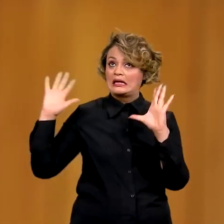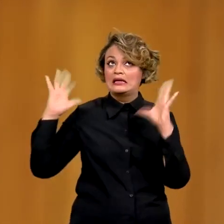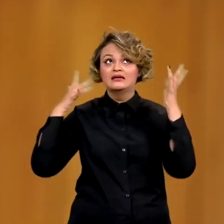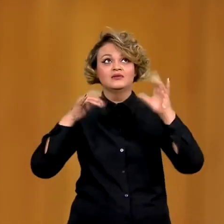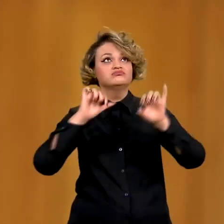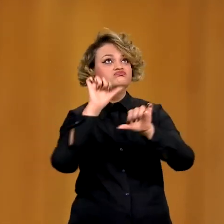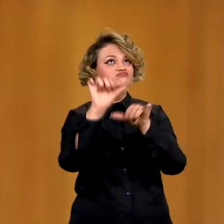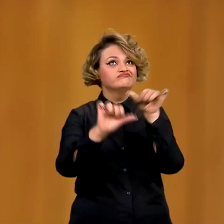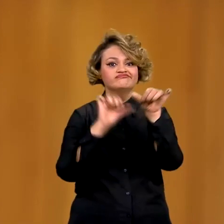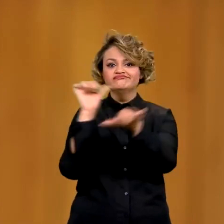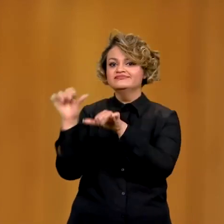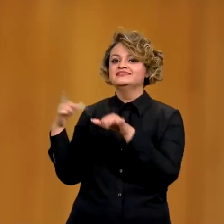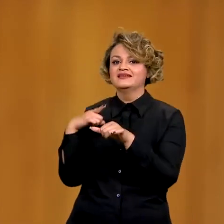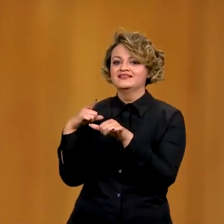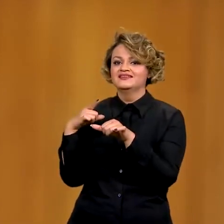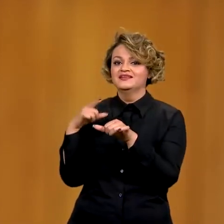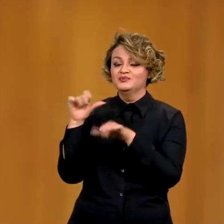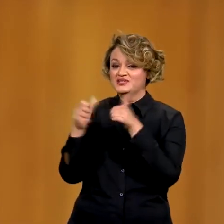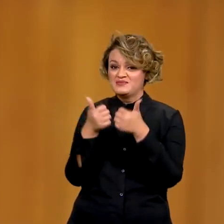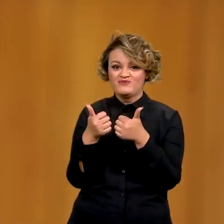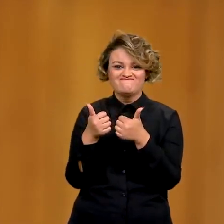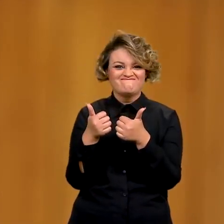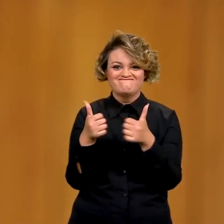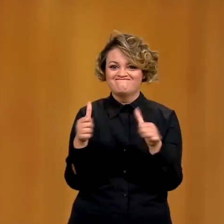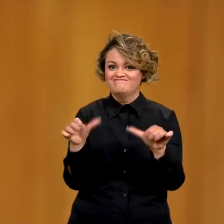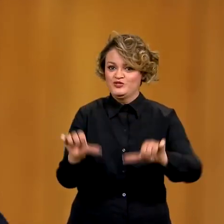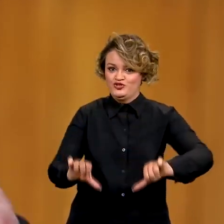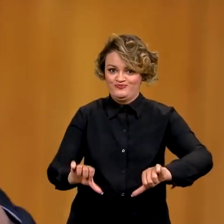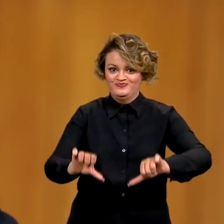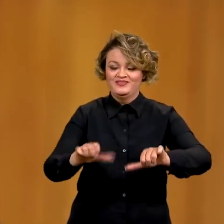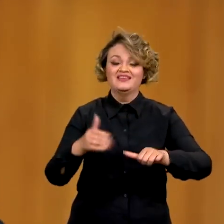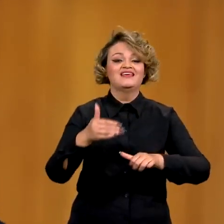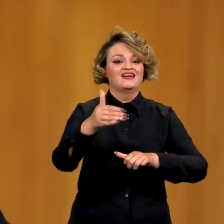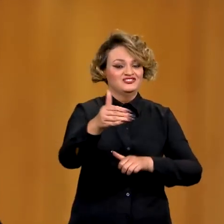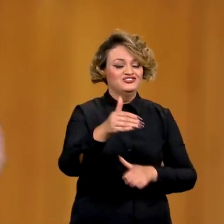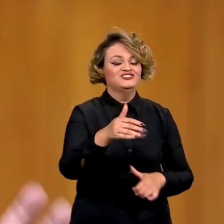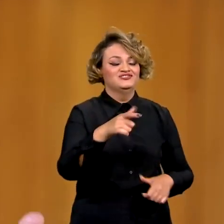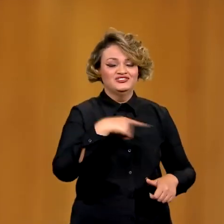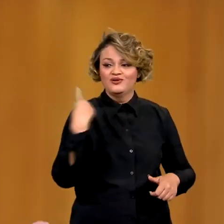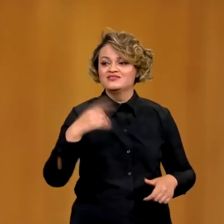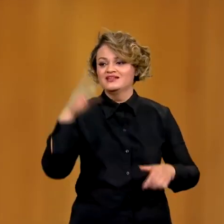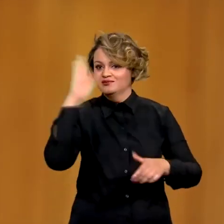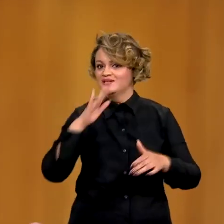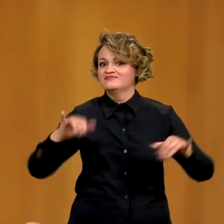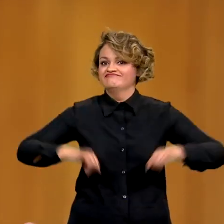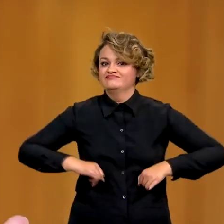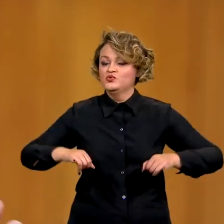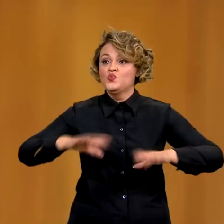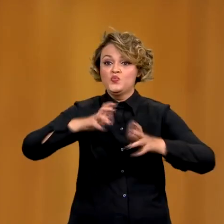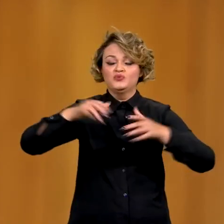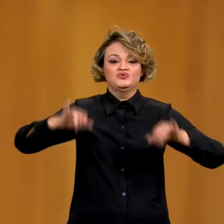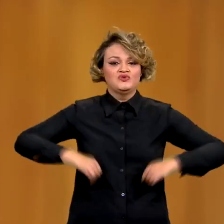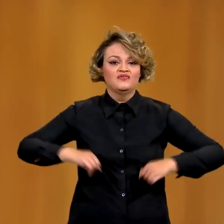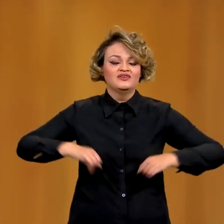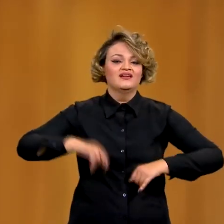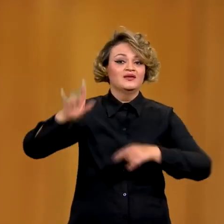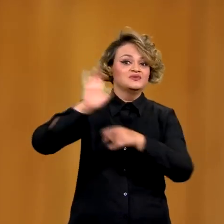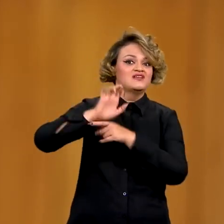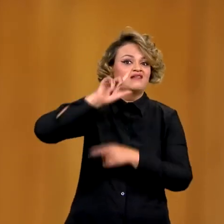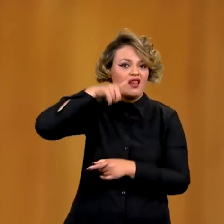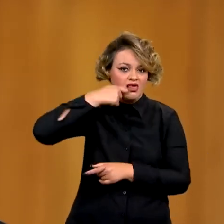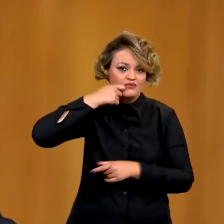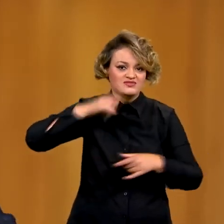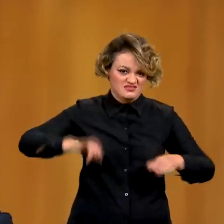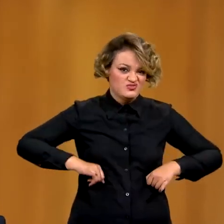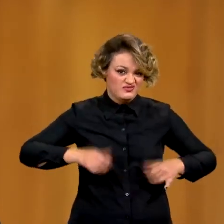está mudando está mudando para pior e vai causar transtornos aos habitantes do planeta Terra então a gente viu agora Alagoas né Alagoas tá sofrendo